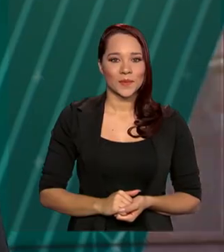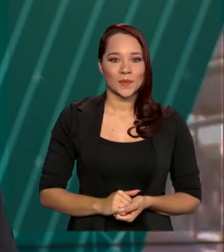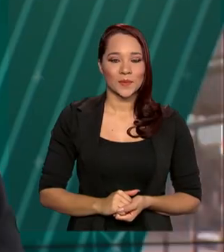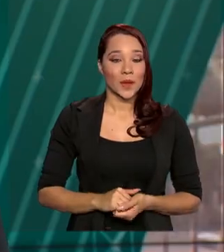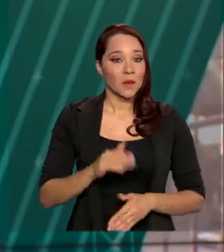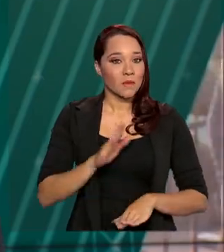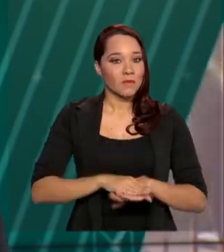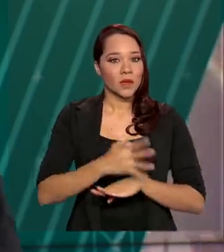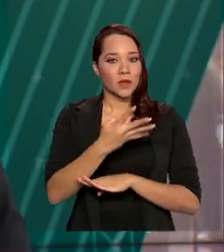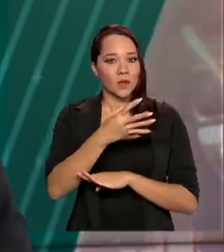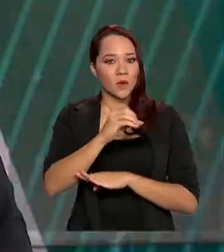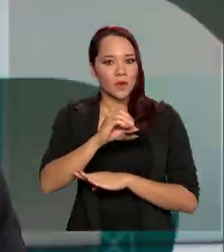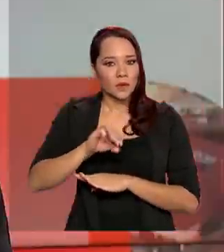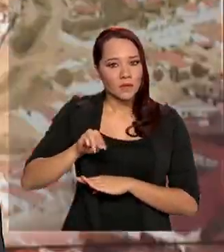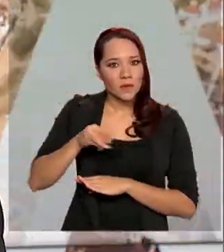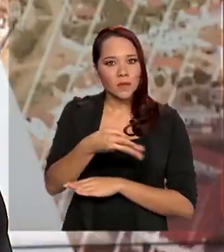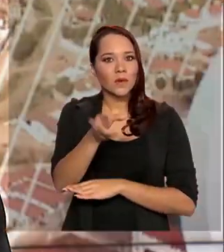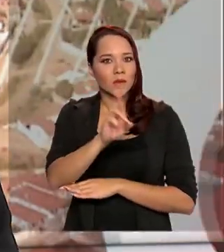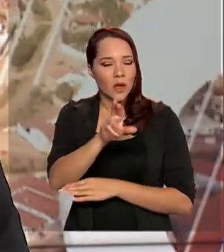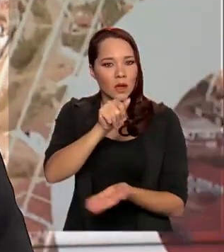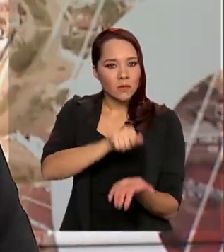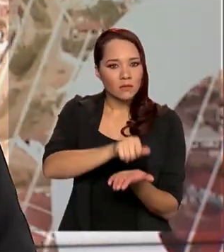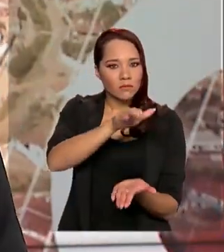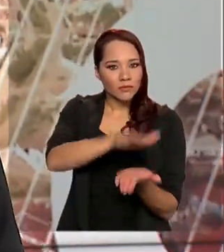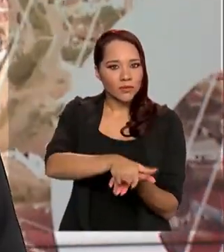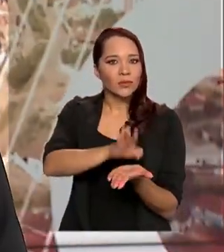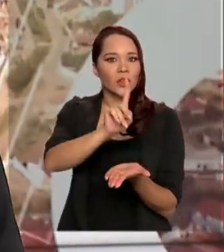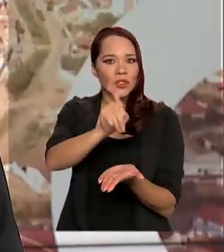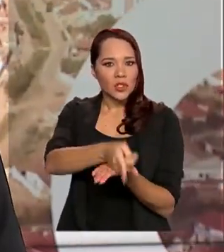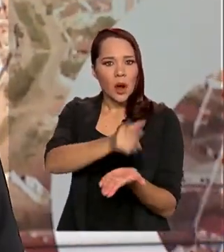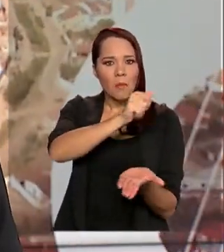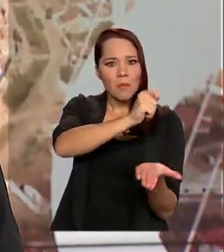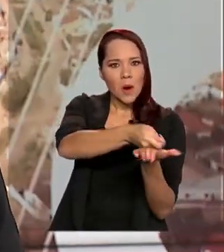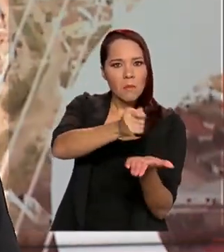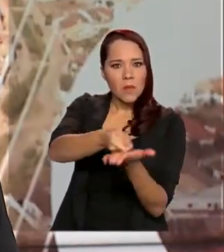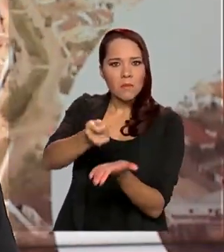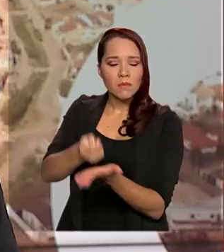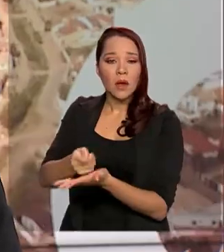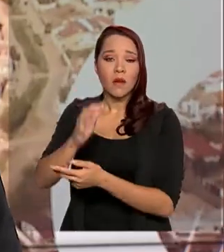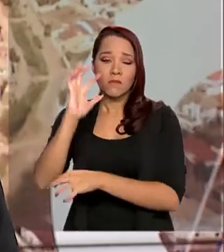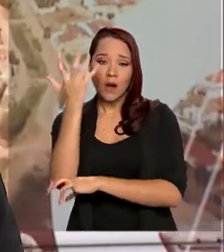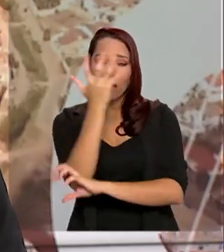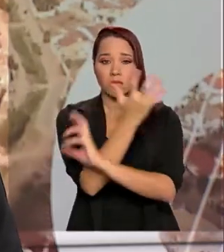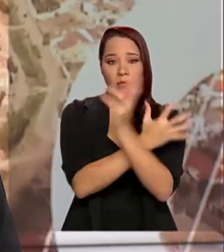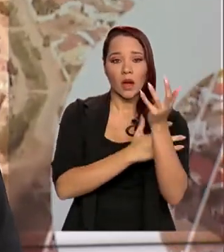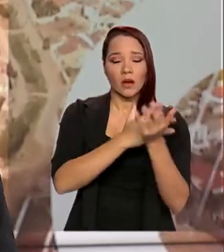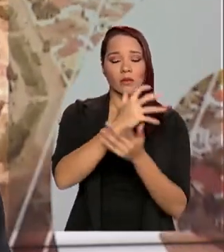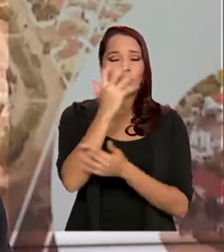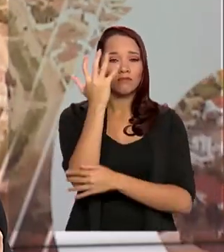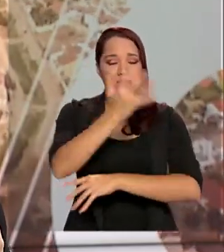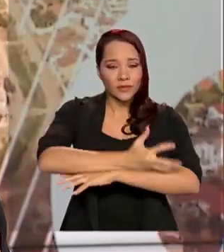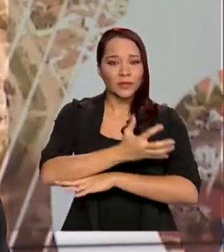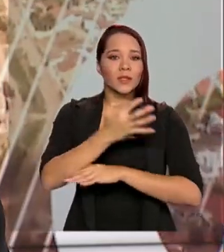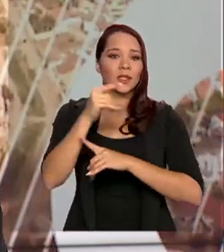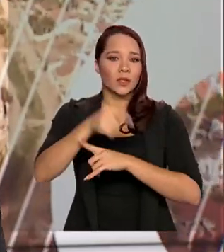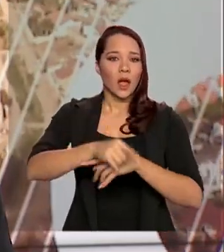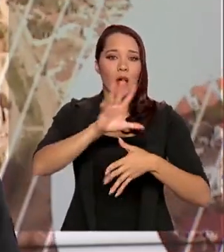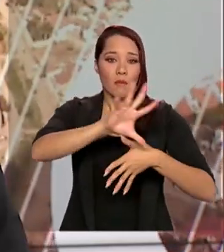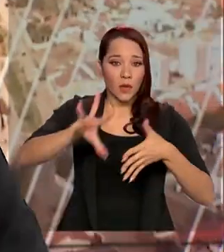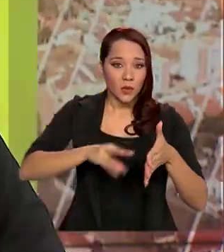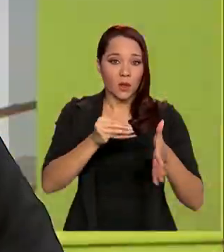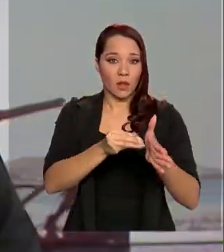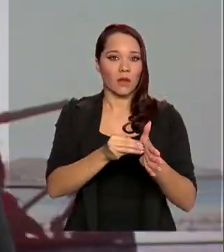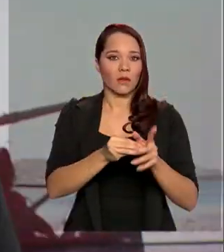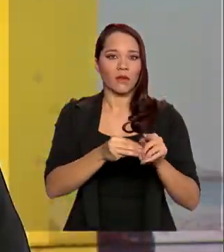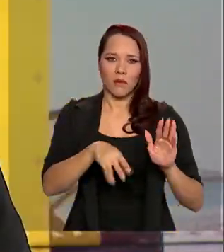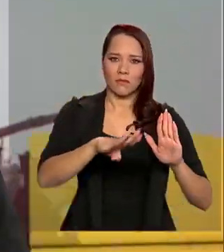Mais de 400 milhões de reais em multas já foram aplicados no combate ao desmatamento na Amazônia Legal. E as Forças Armadas